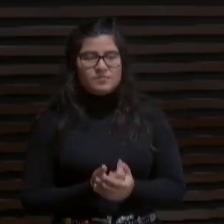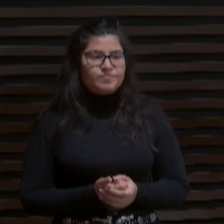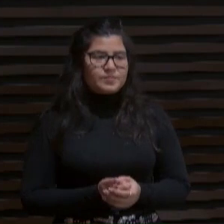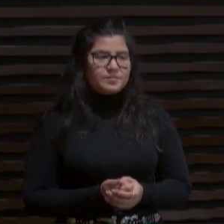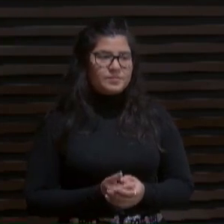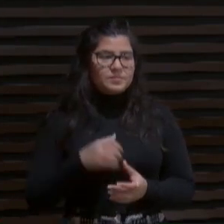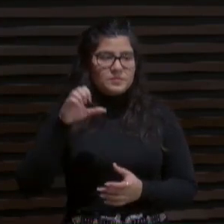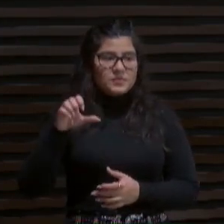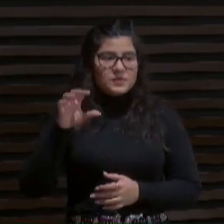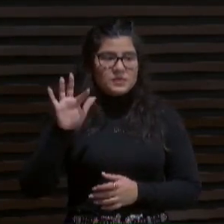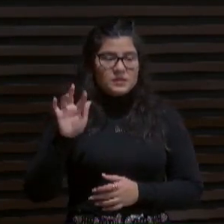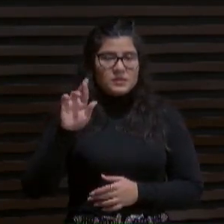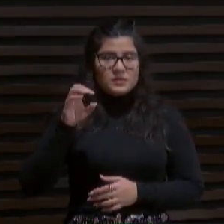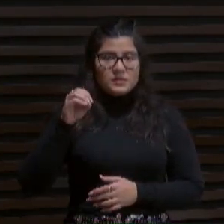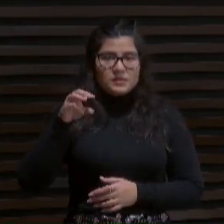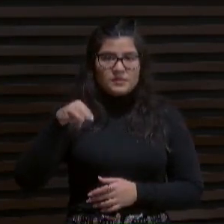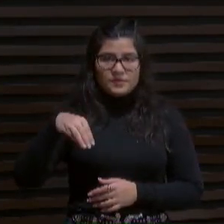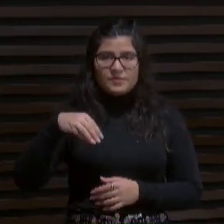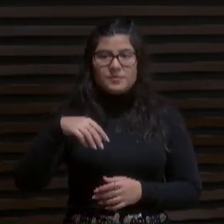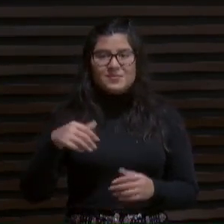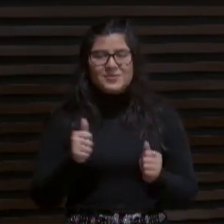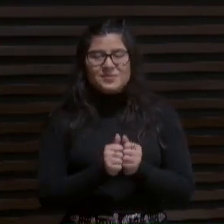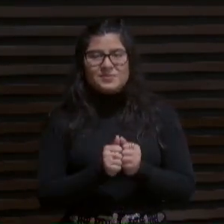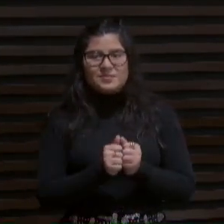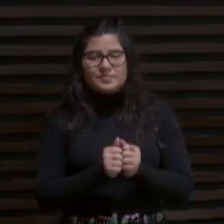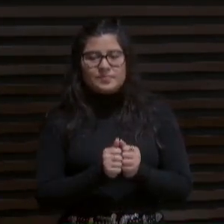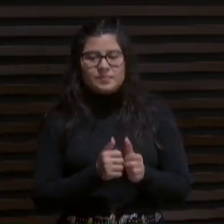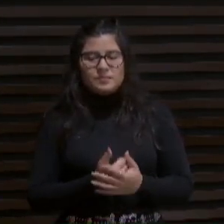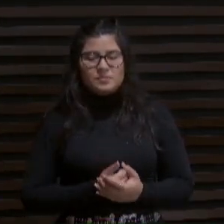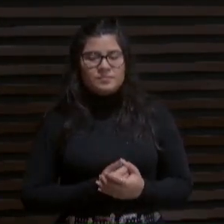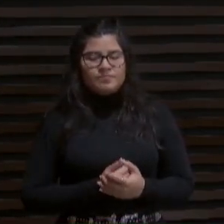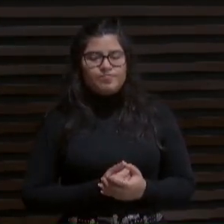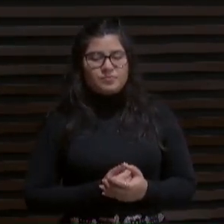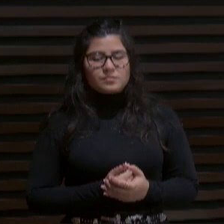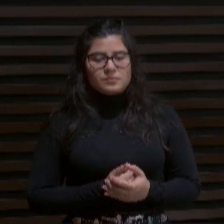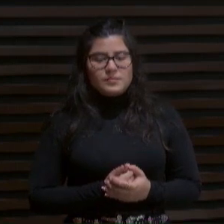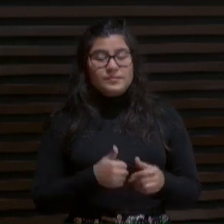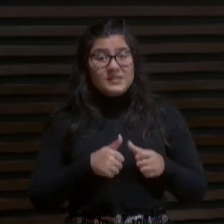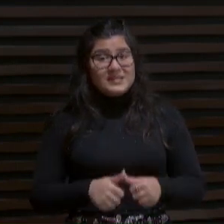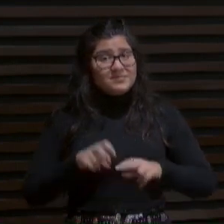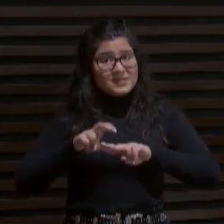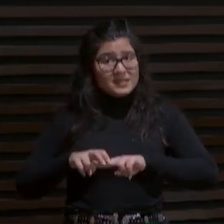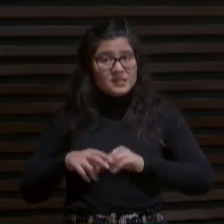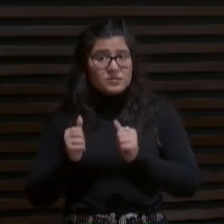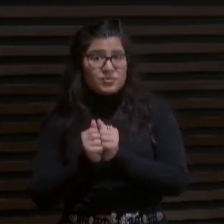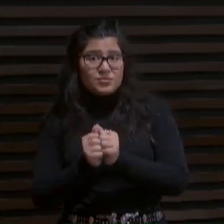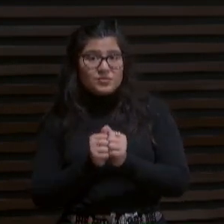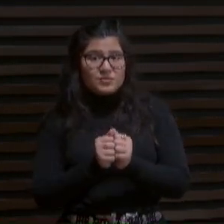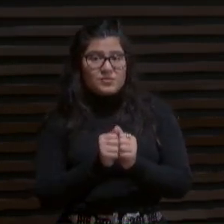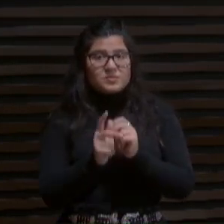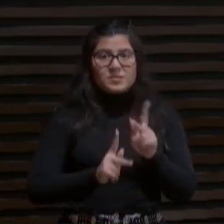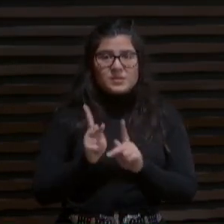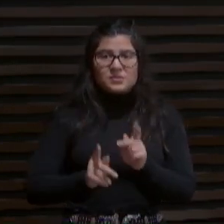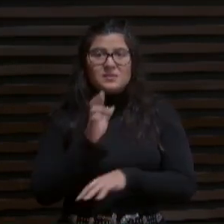ali da multidão. E aí no versículo 10 diz o seguinte, 10 e 11, ora Efron, o heteu, estava sentado no meio dos filhos de Et, e